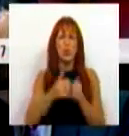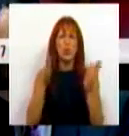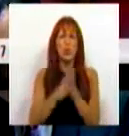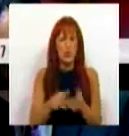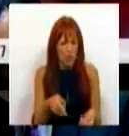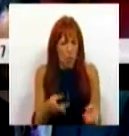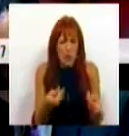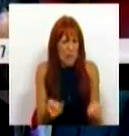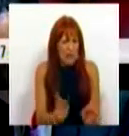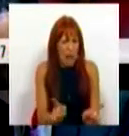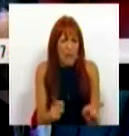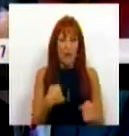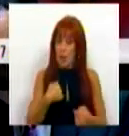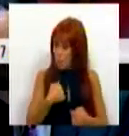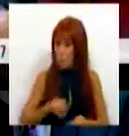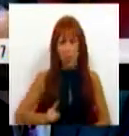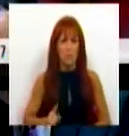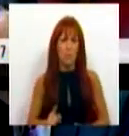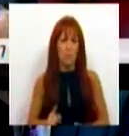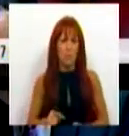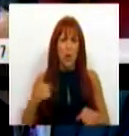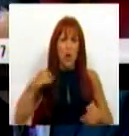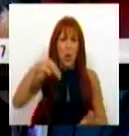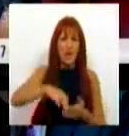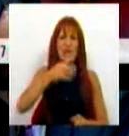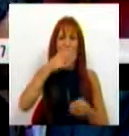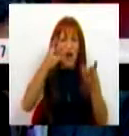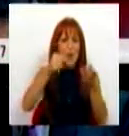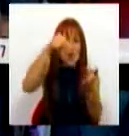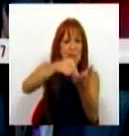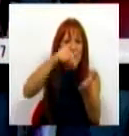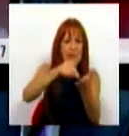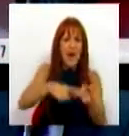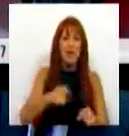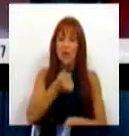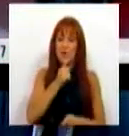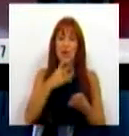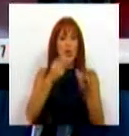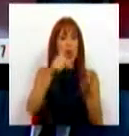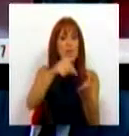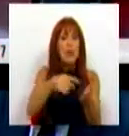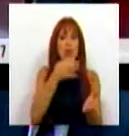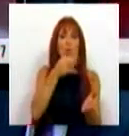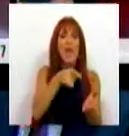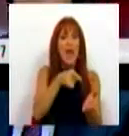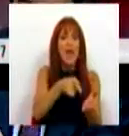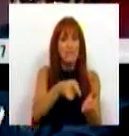do orçamento, não contem comigo. Vim aqui falar do orçamento e foi das medidas do orçamento que falei.